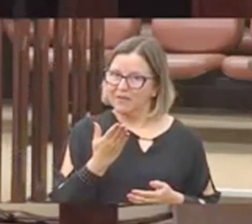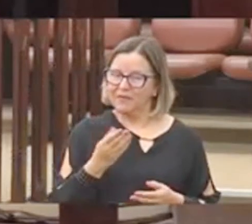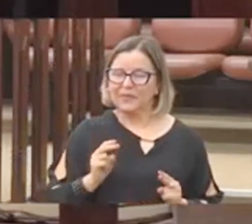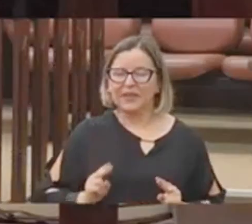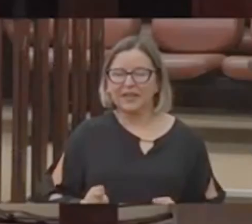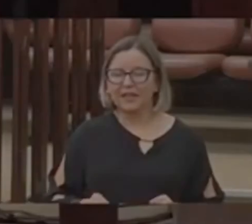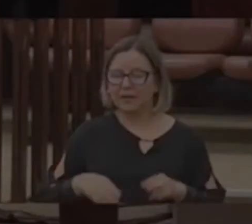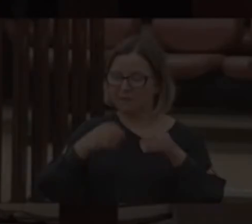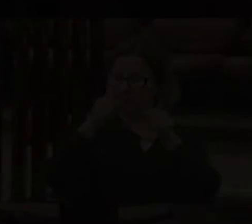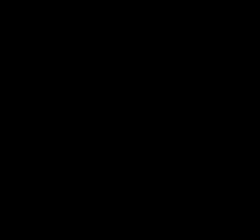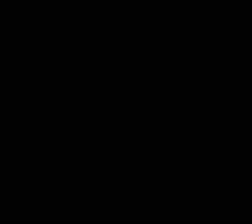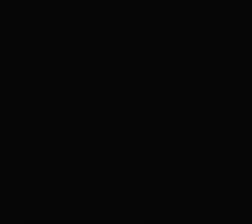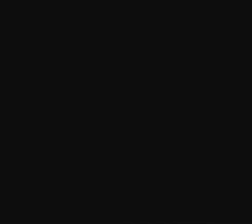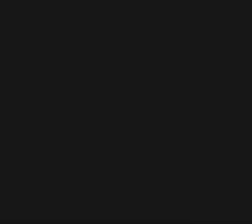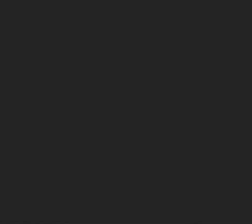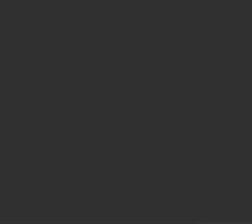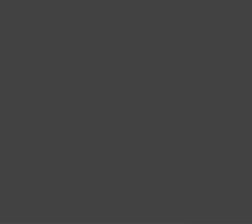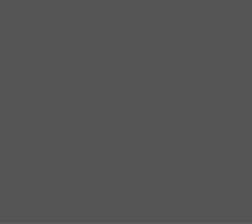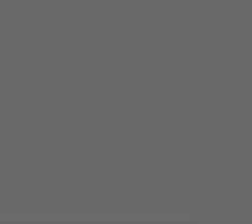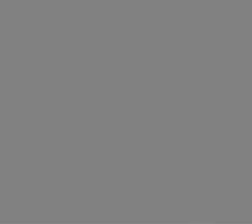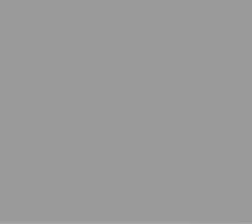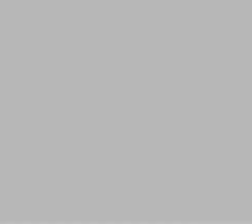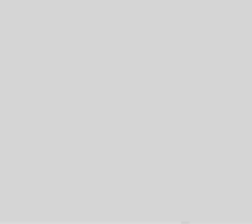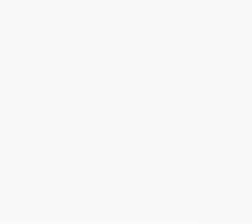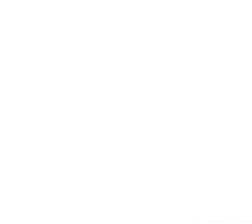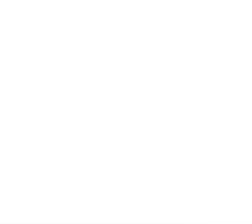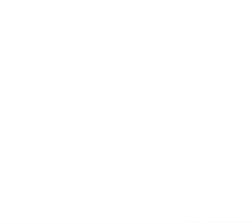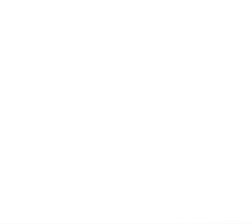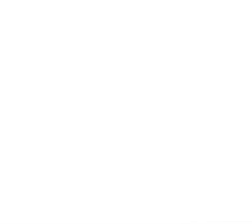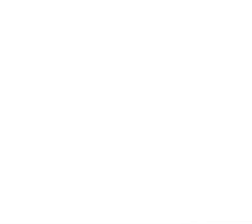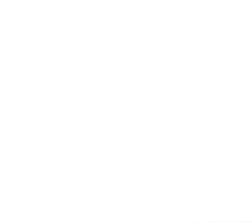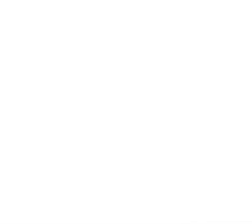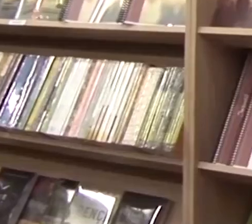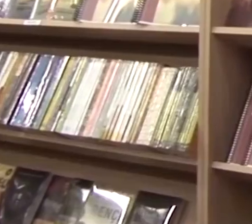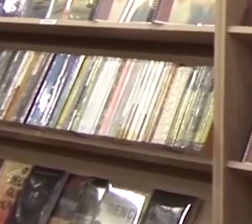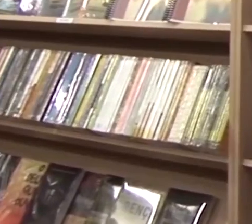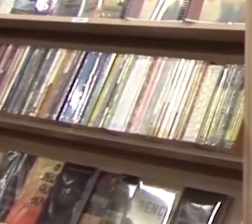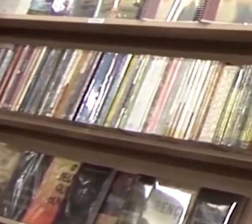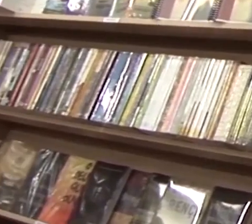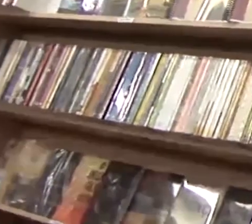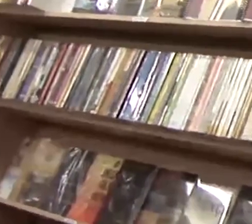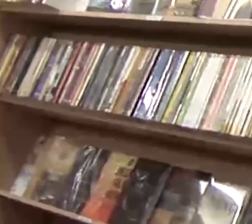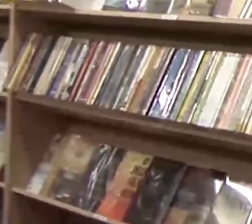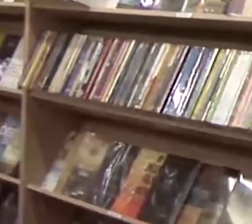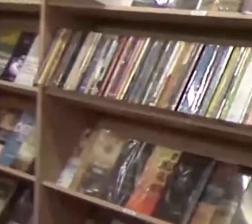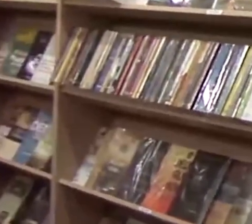poderoso. A Livraria PIB Londrina procura